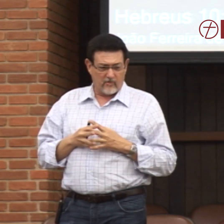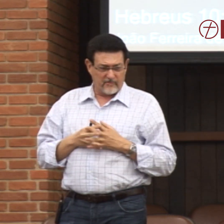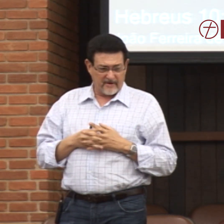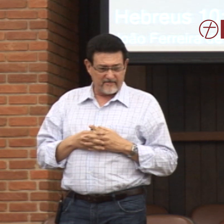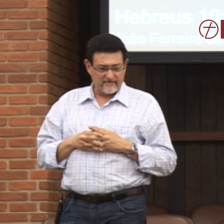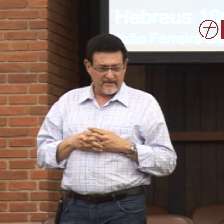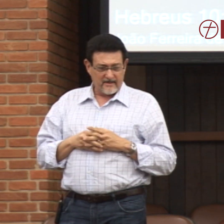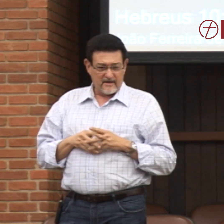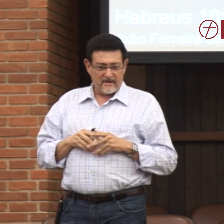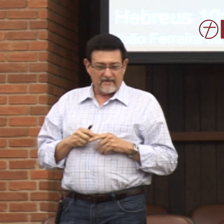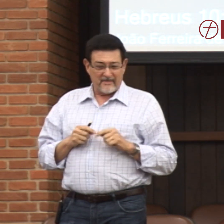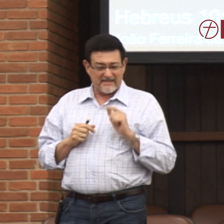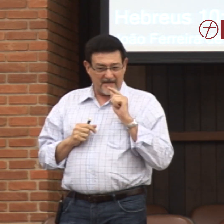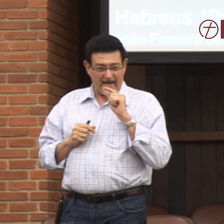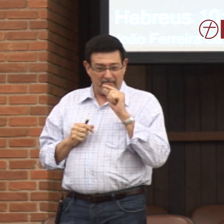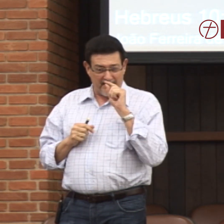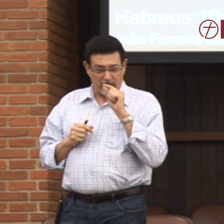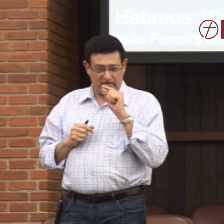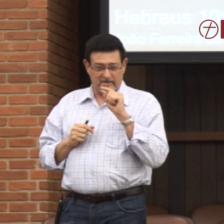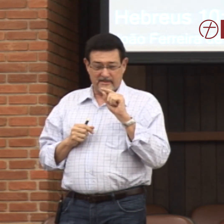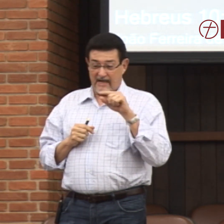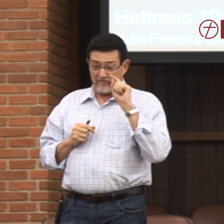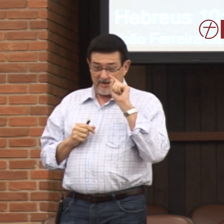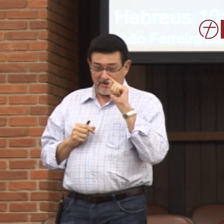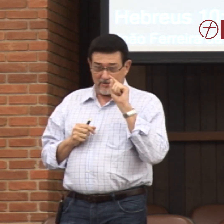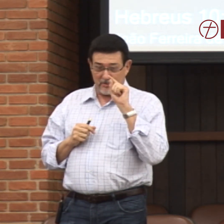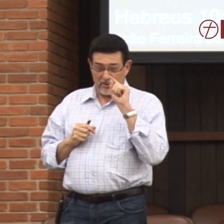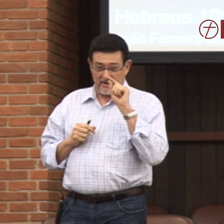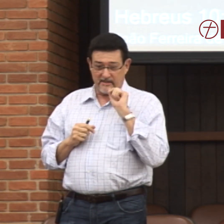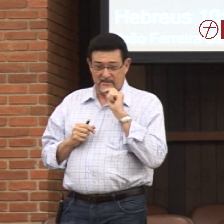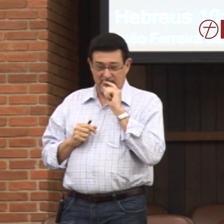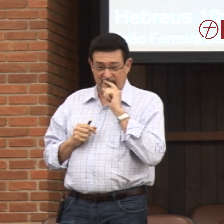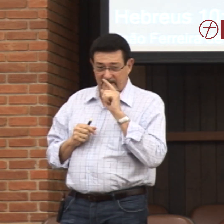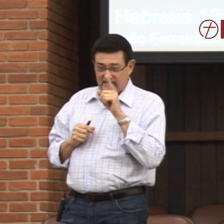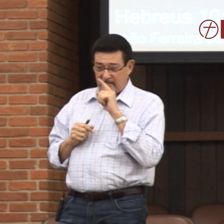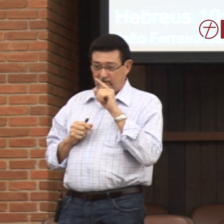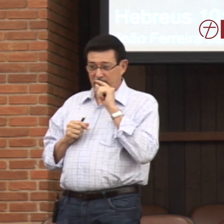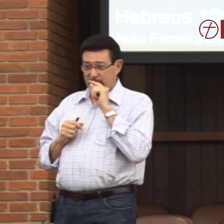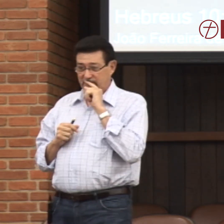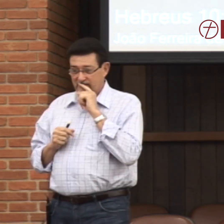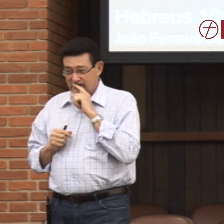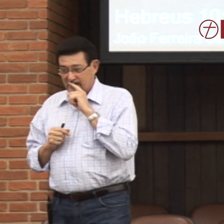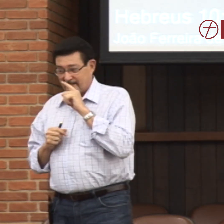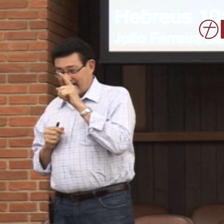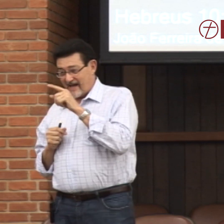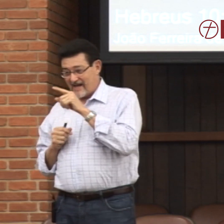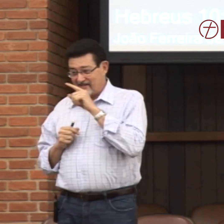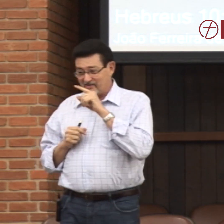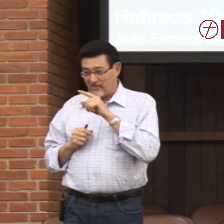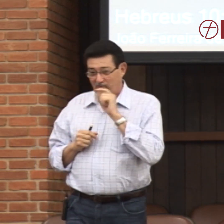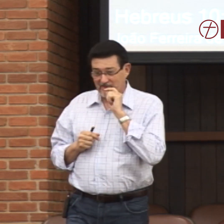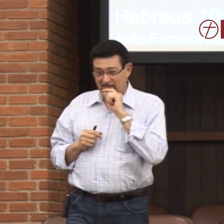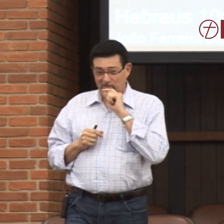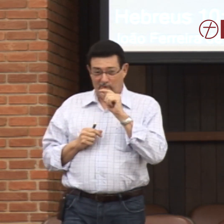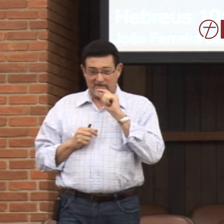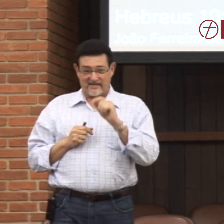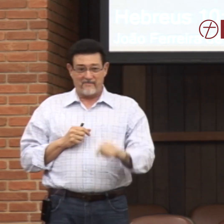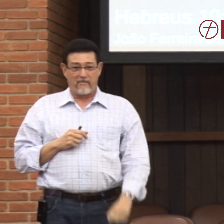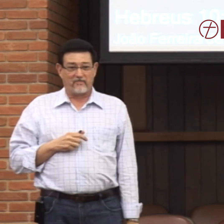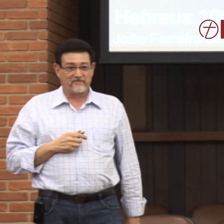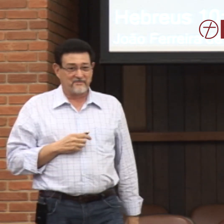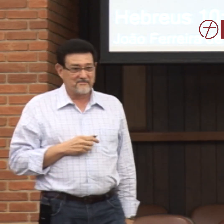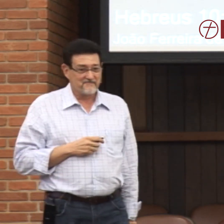a gente ouve mas Hebreus Capítulo 2 Versículos 10 11